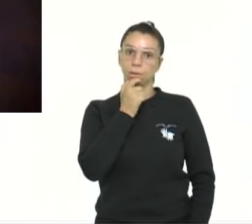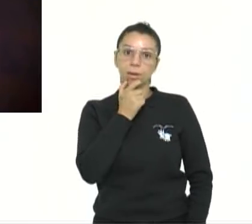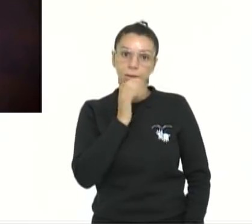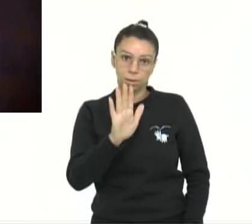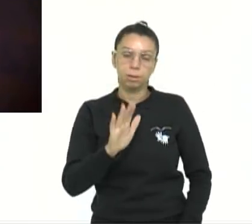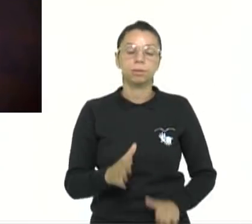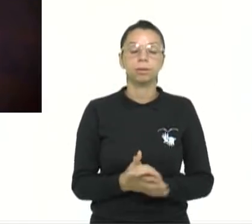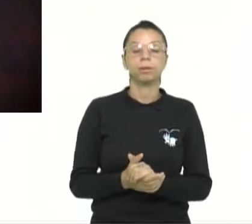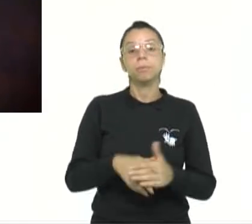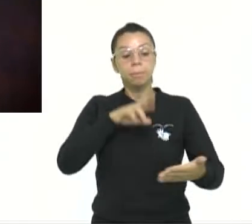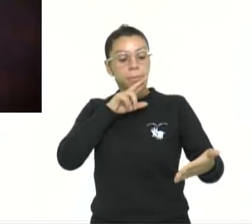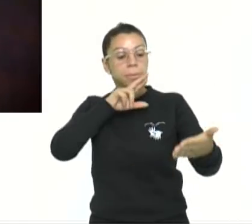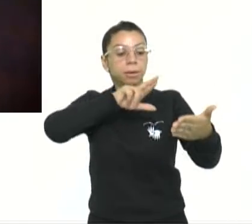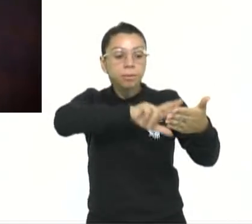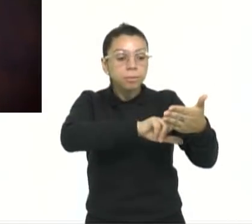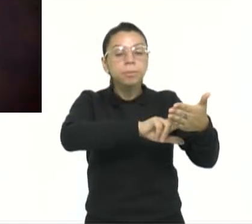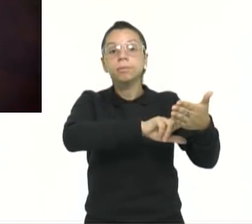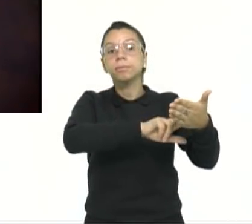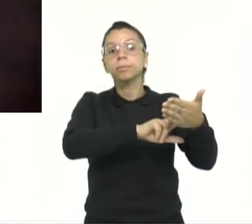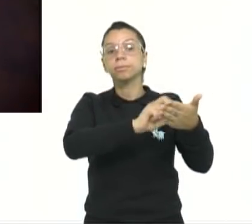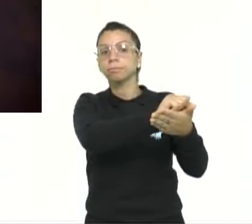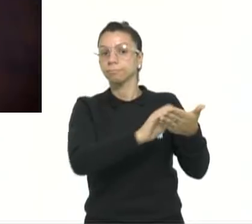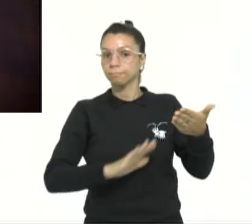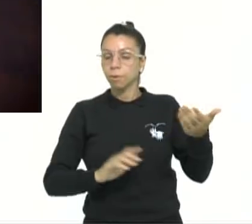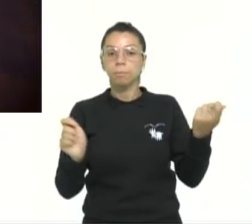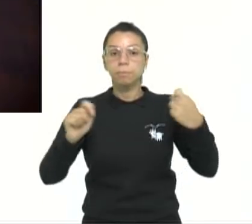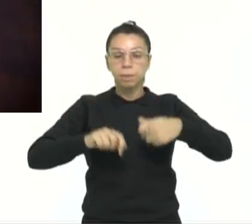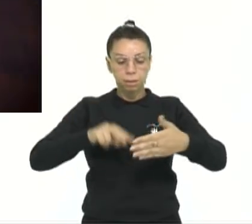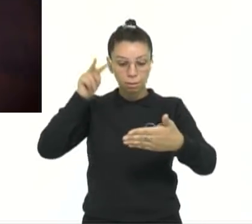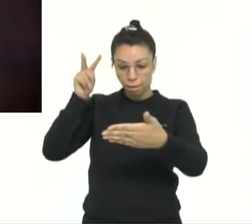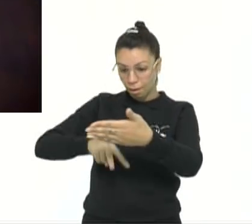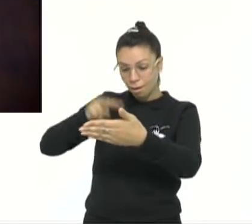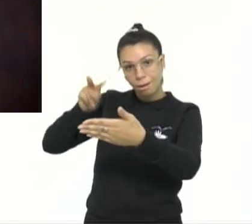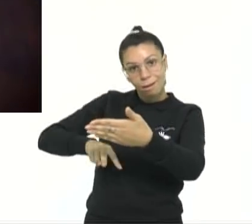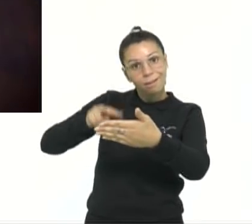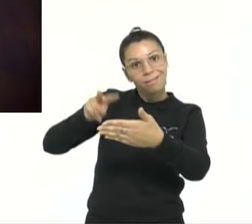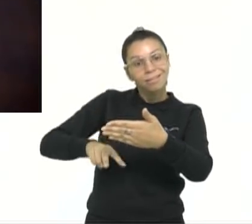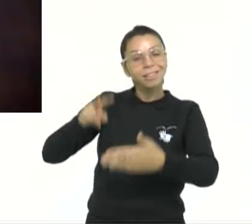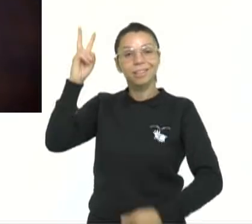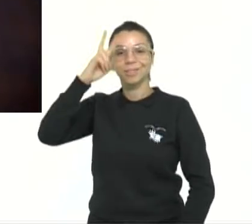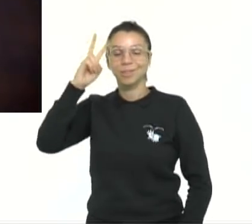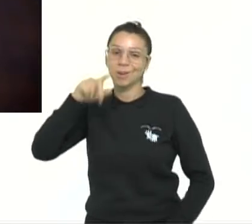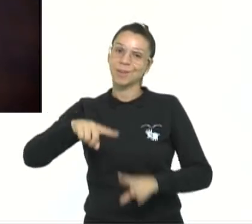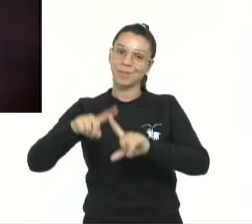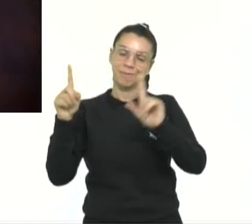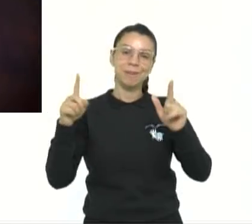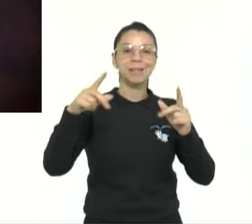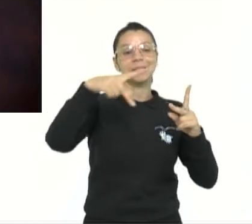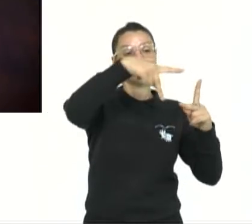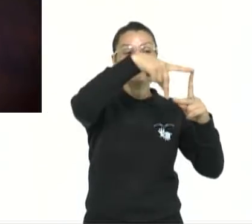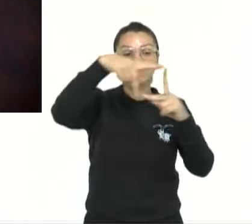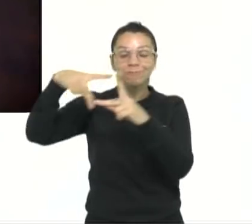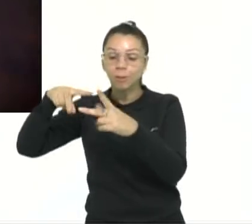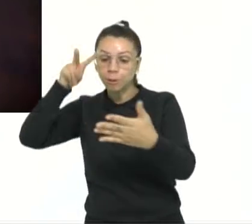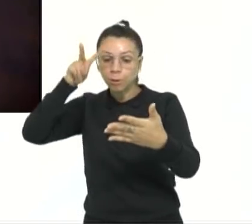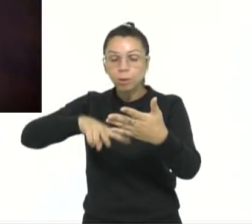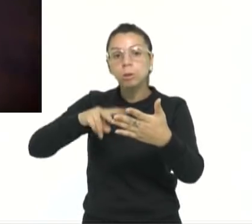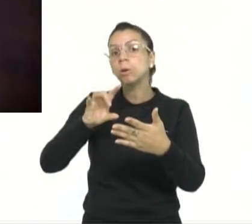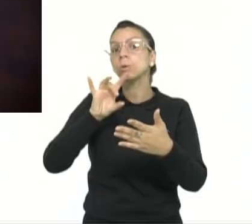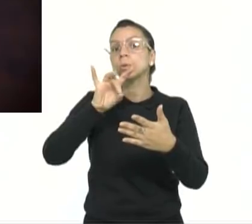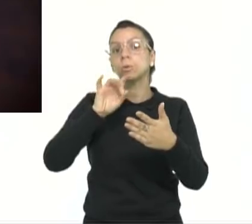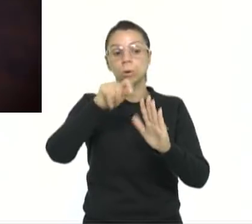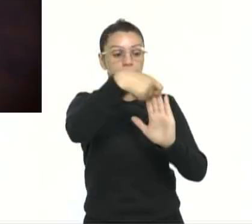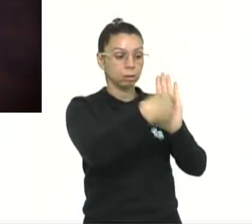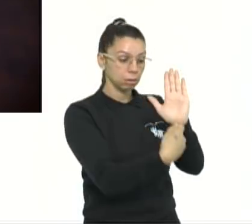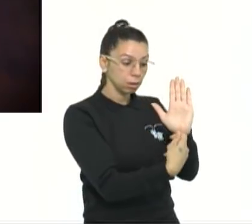caso. E para responder esses exercícios, você tem que ler a história. Só que uma história em quadrinhos, ela não é só lida através do texto, ela